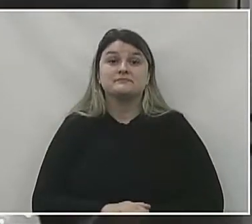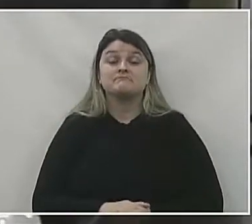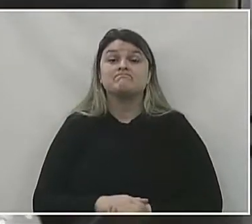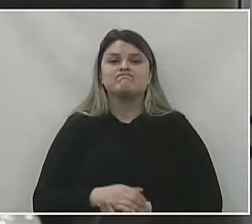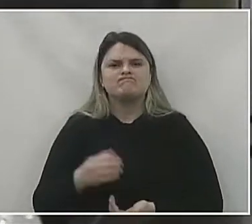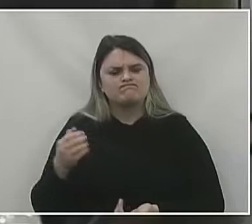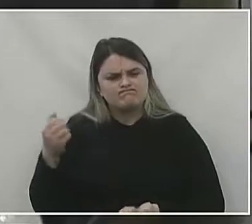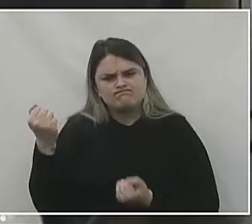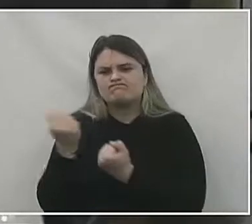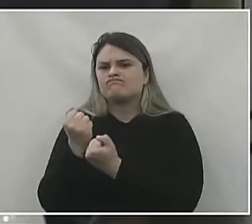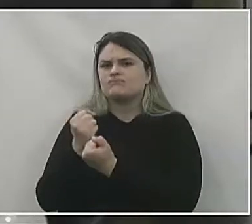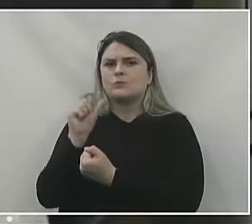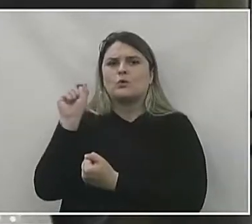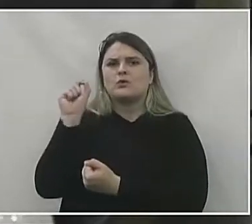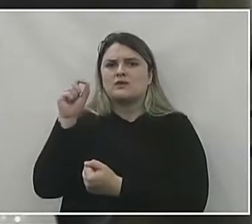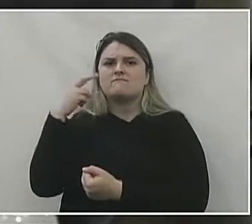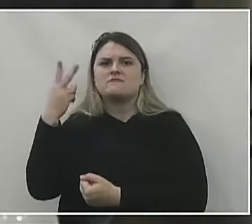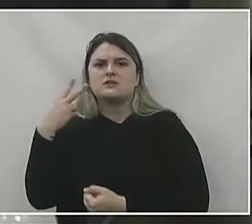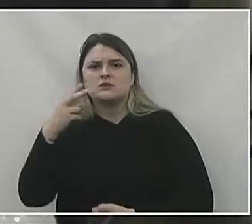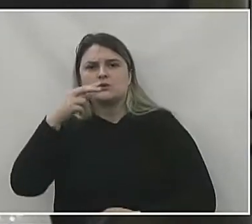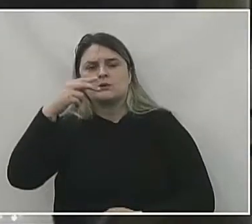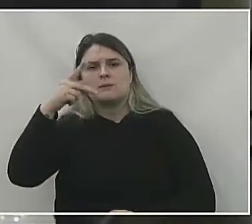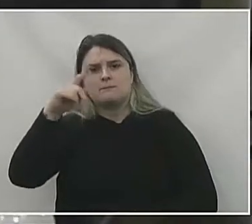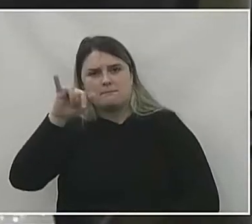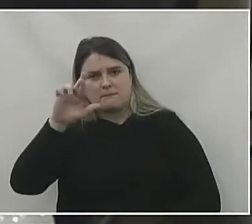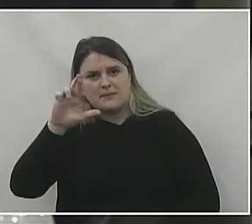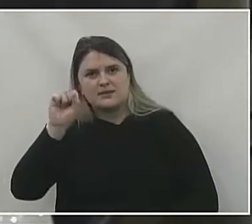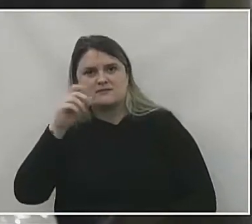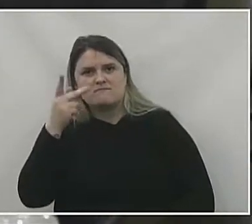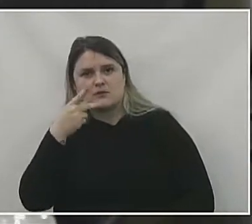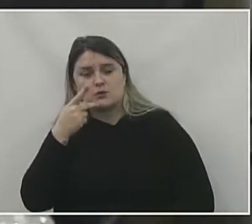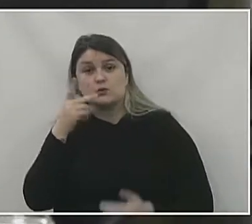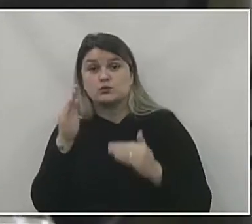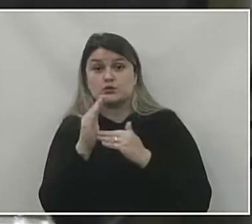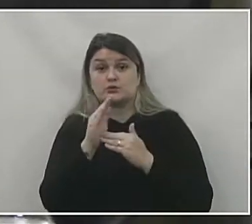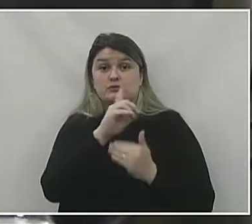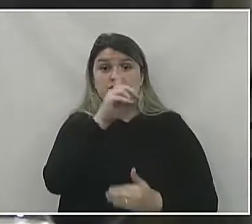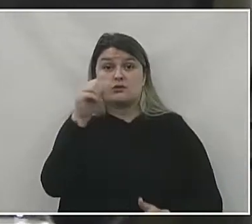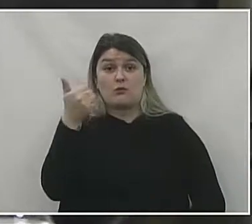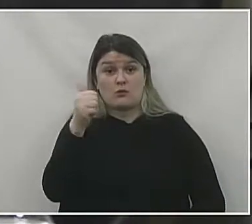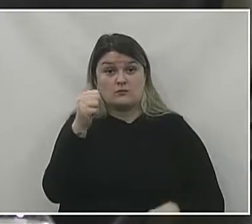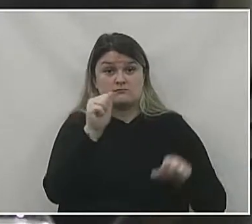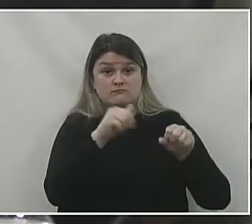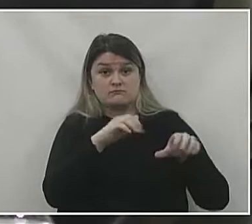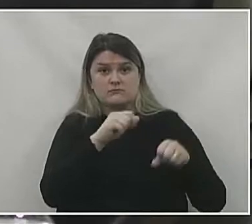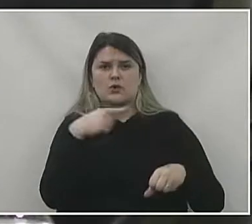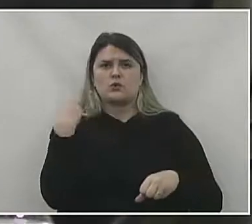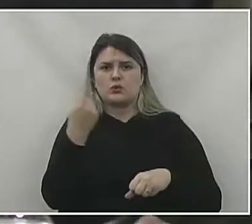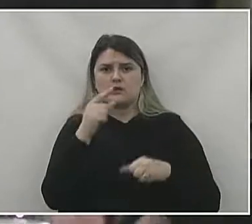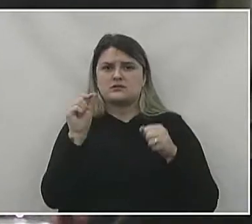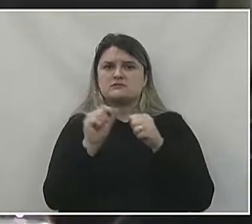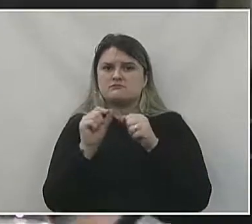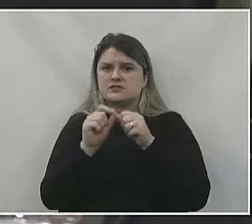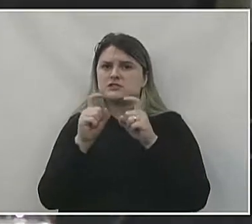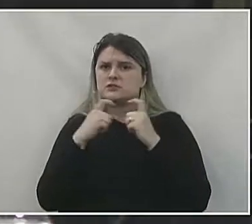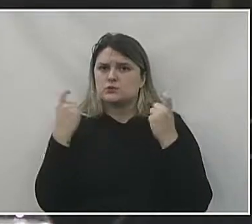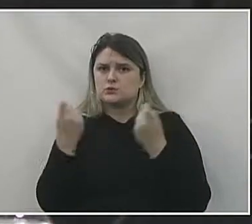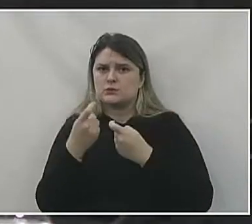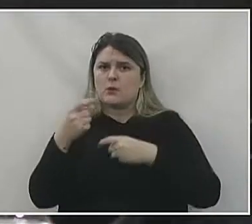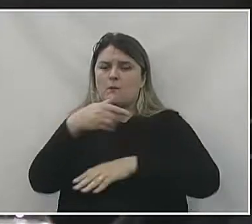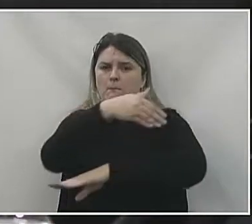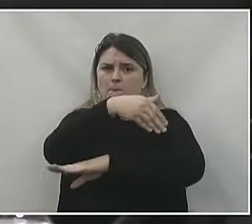reforçando as palavras do vereador Pires no último dia onze de setembro estivemos reunidos na